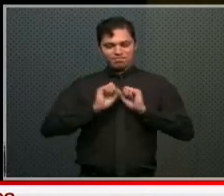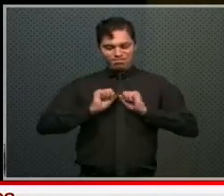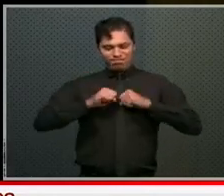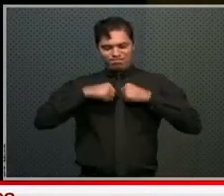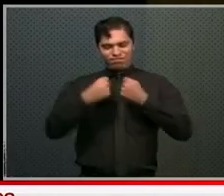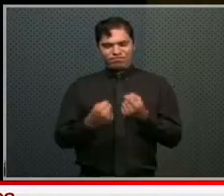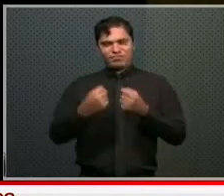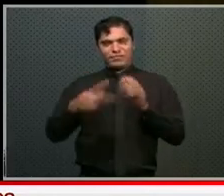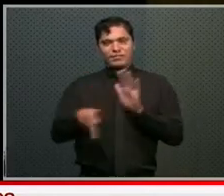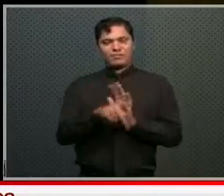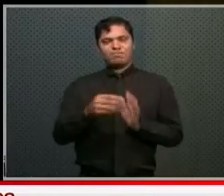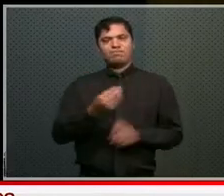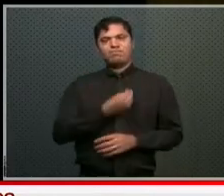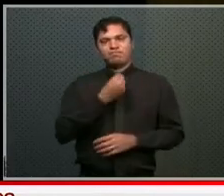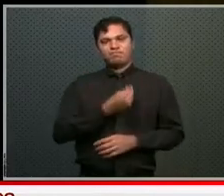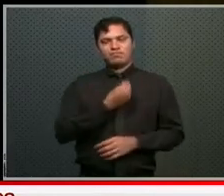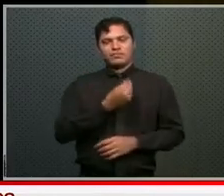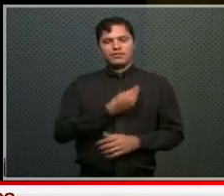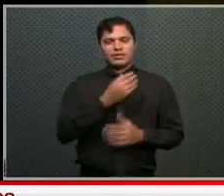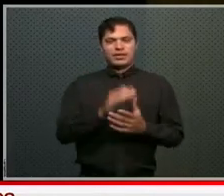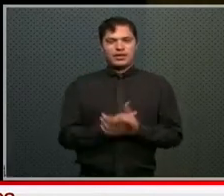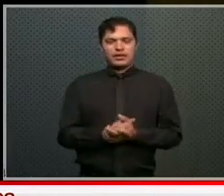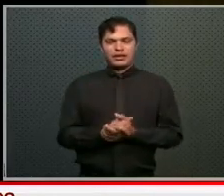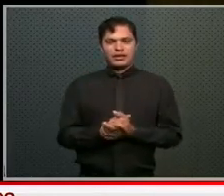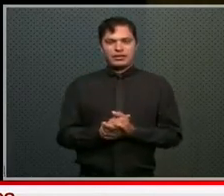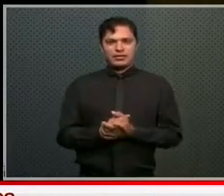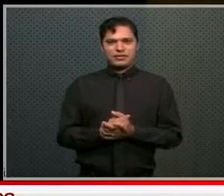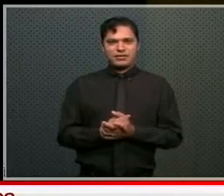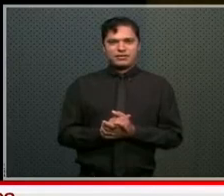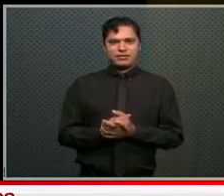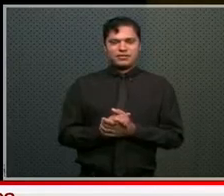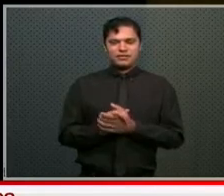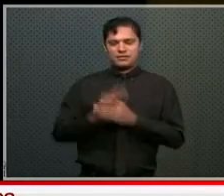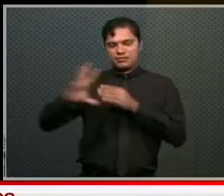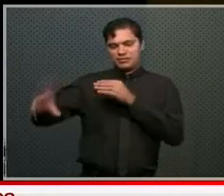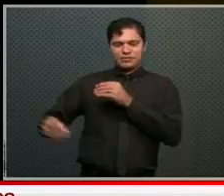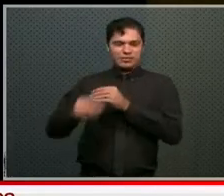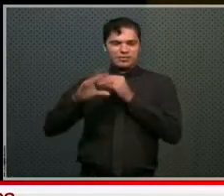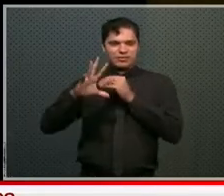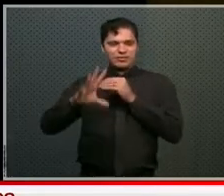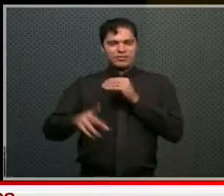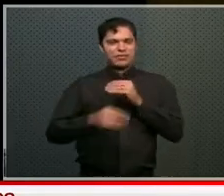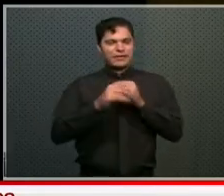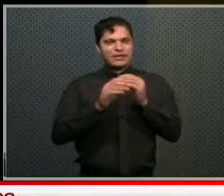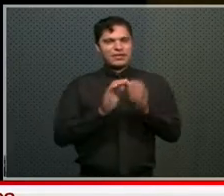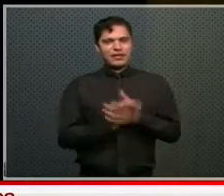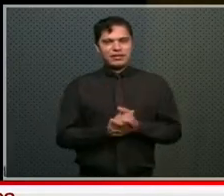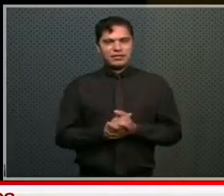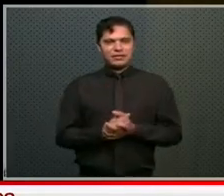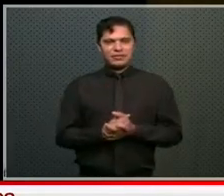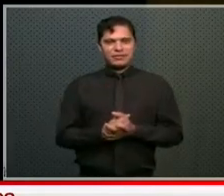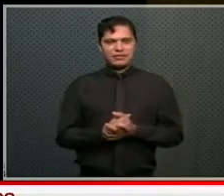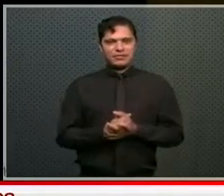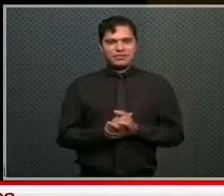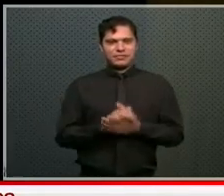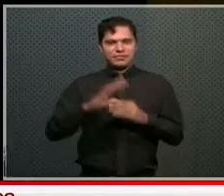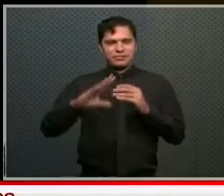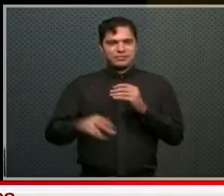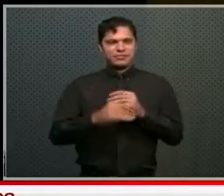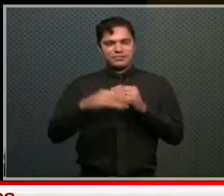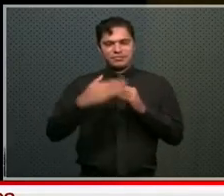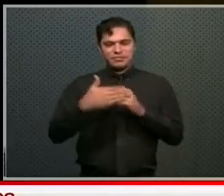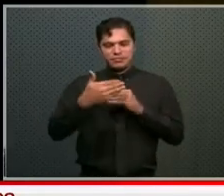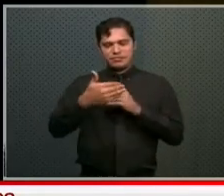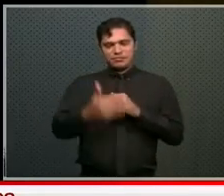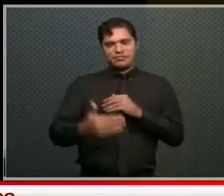das suas próprias vidas deixando valiosas contribuições para gerações futuras que os